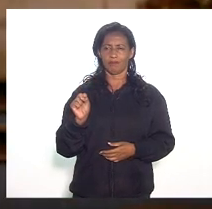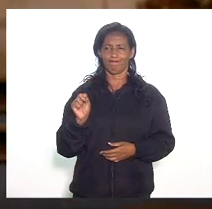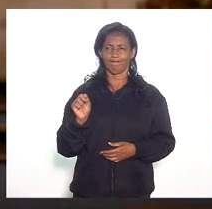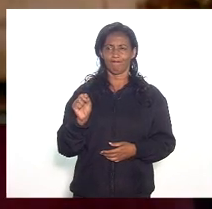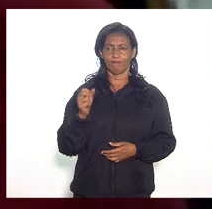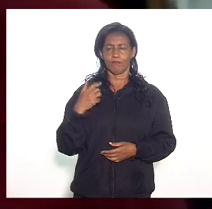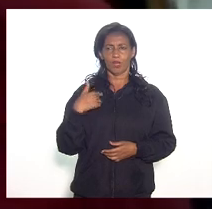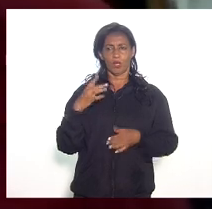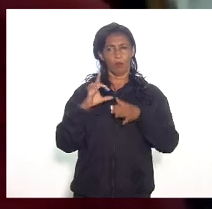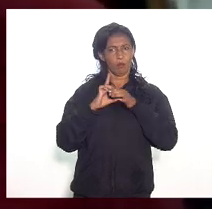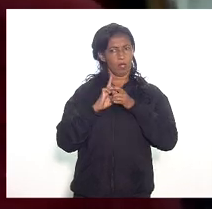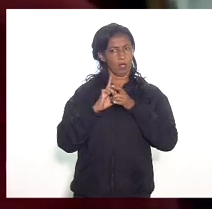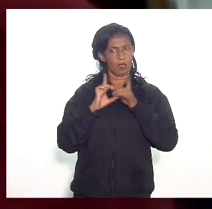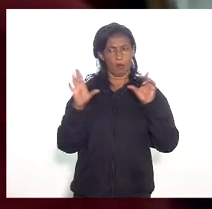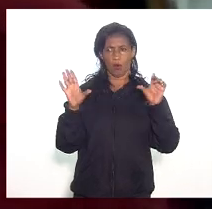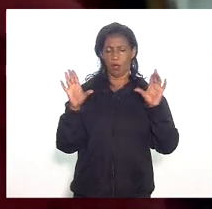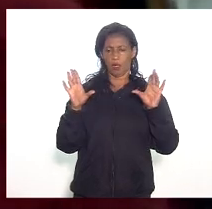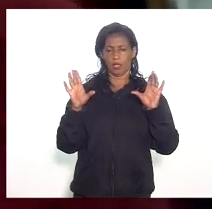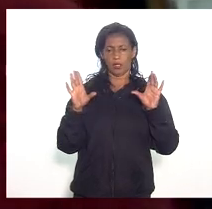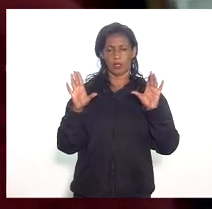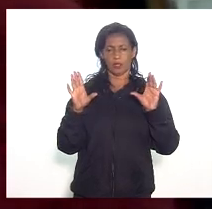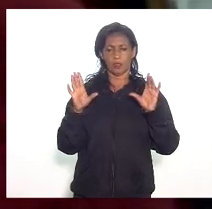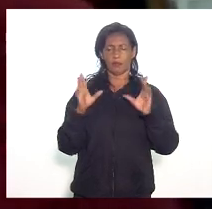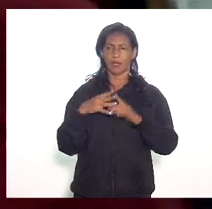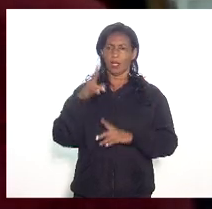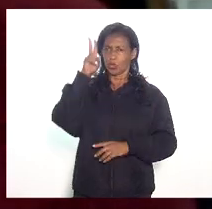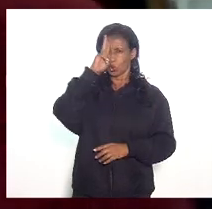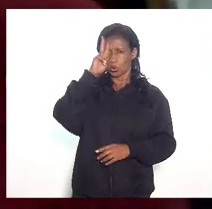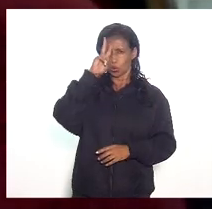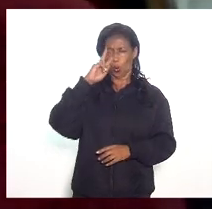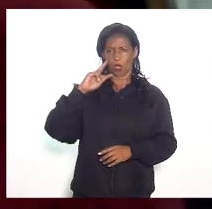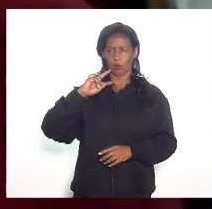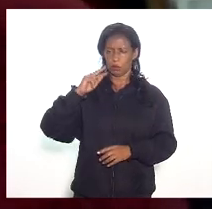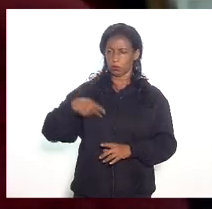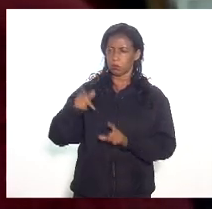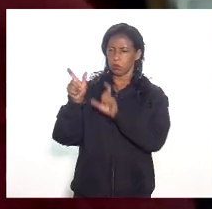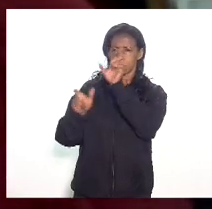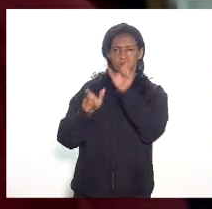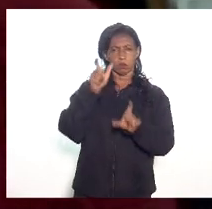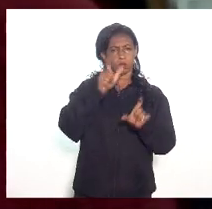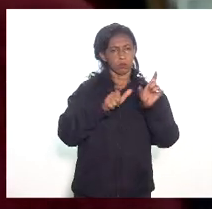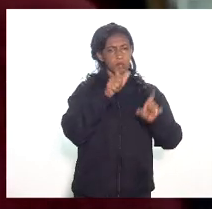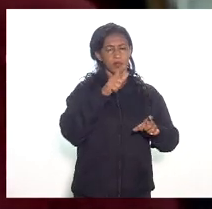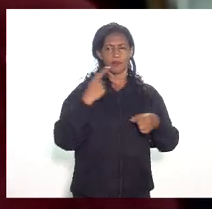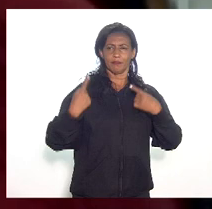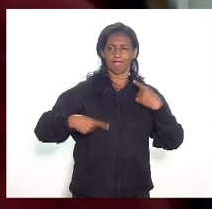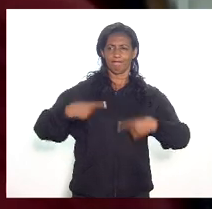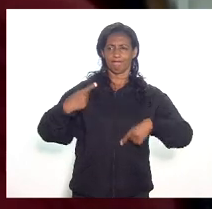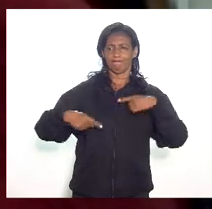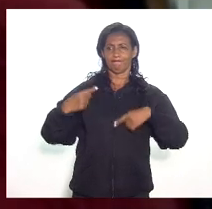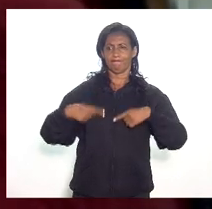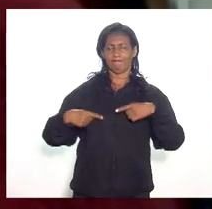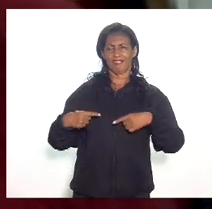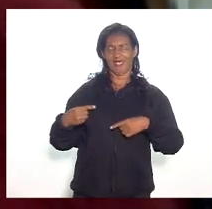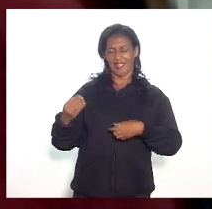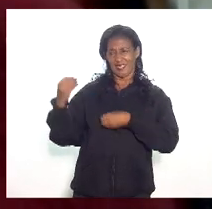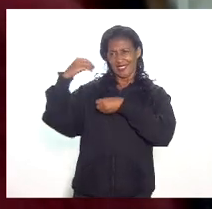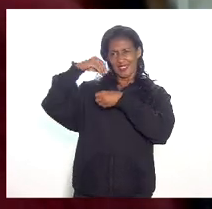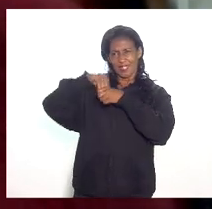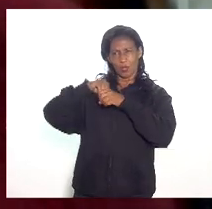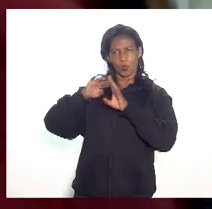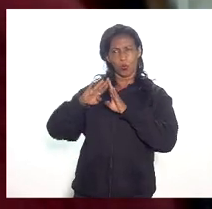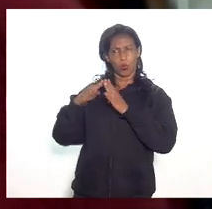democracia e sobretudo a própria história da humanidade que precisa estar sendo discutida dentro do ambiente escolar